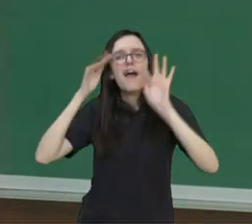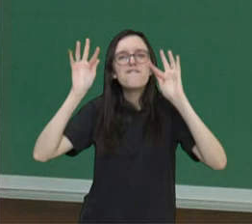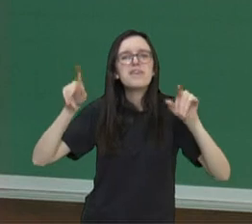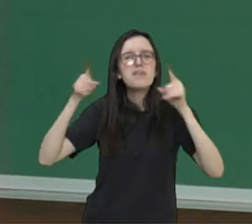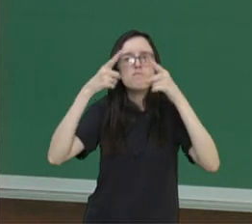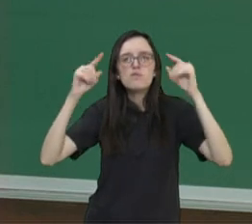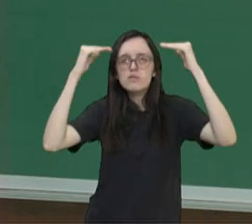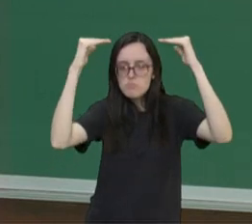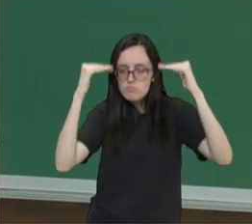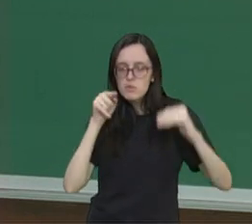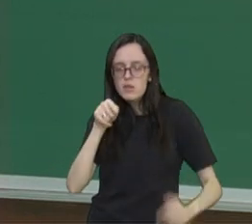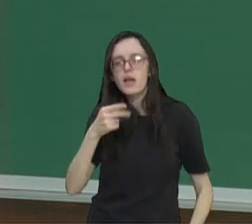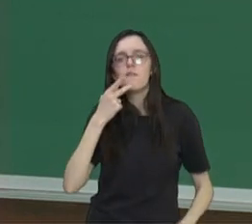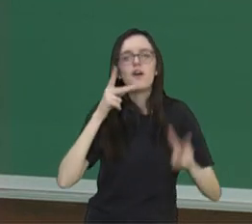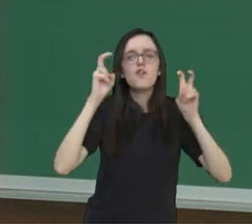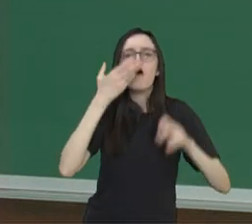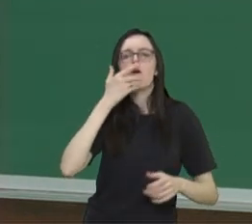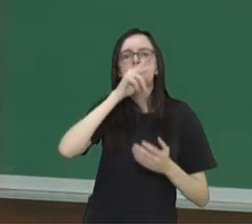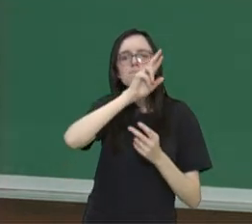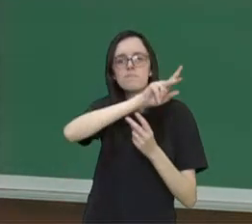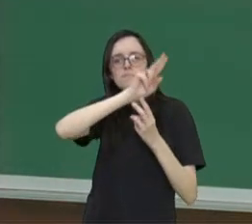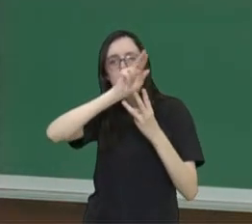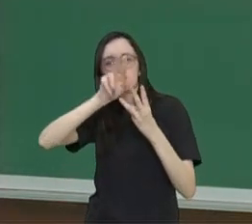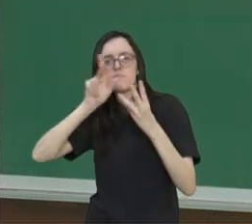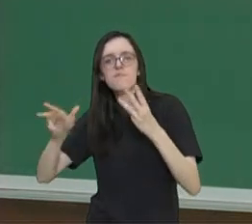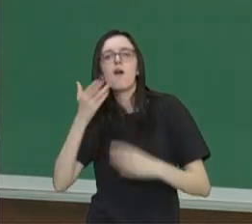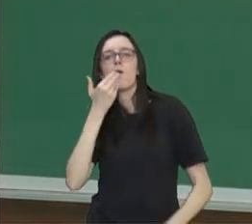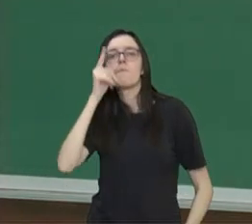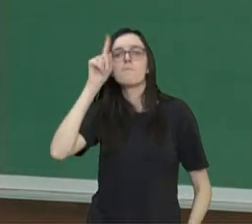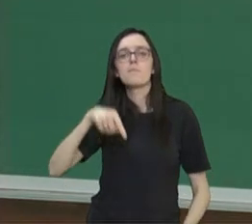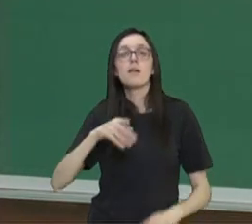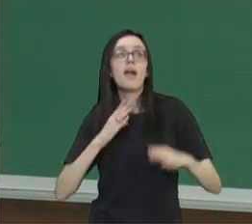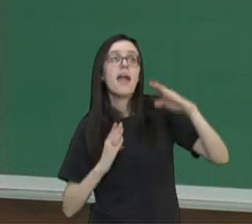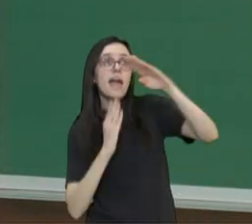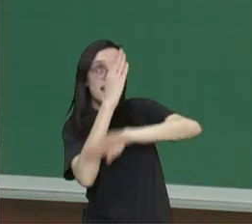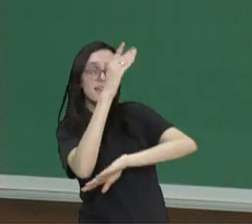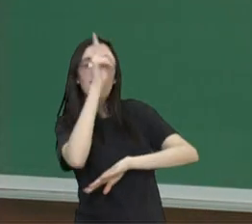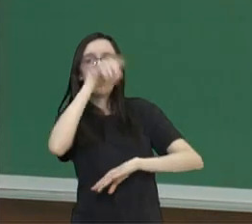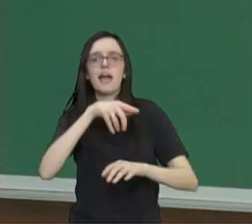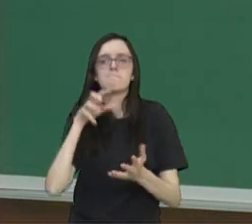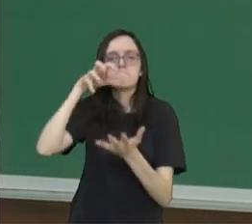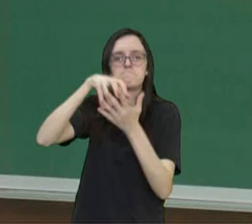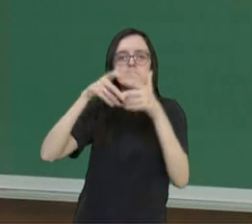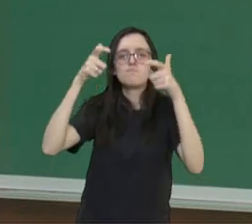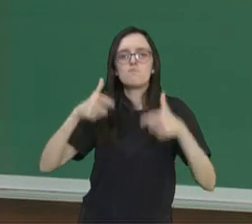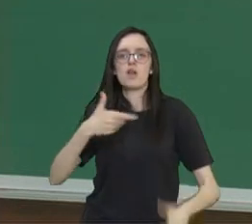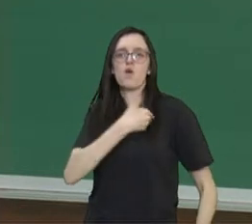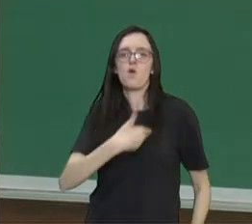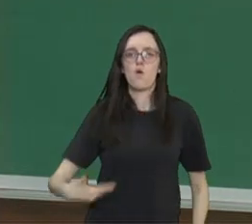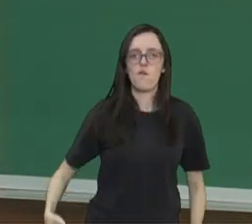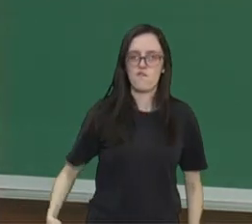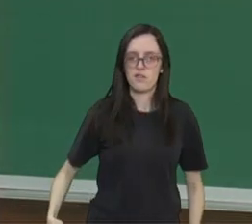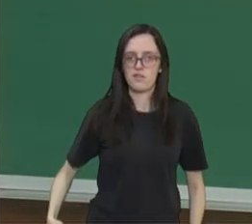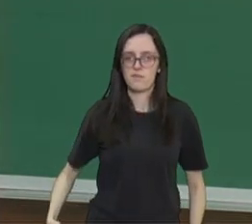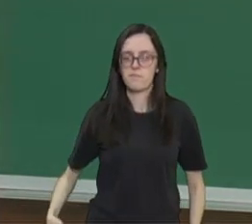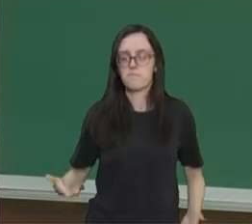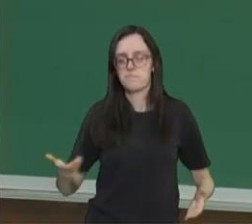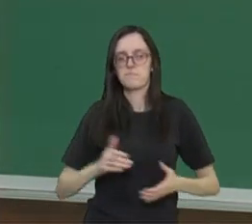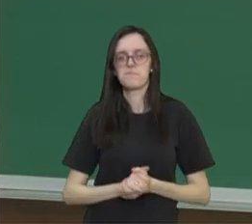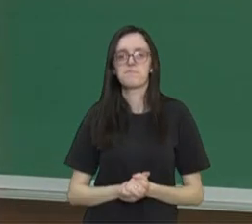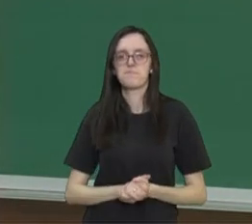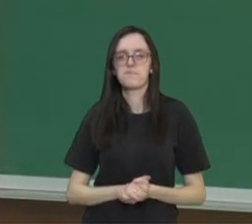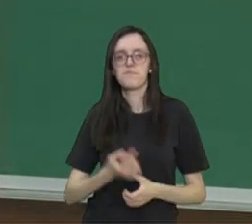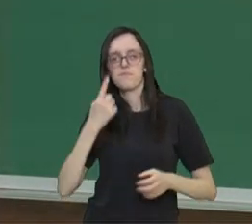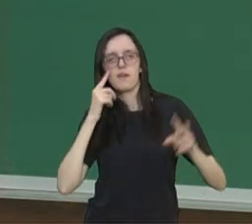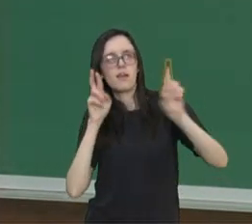letra, vai entrar cuscuz, acarajé e abará na Casa Branca. De novo, política da boa vizinhança, Casa Branca dos Estados Unidos.